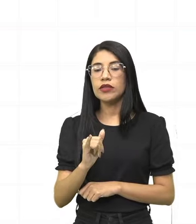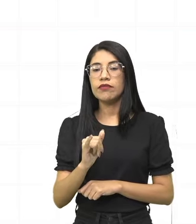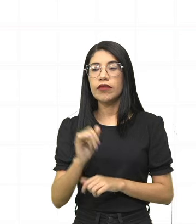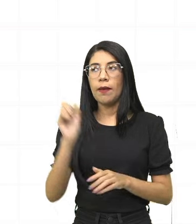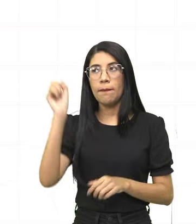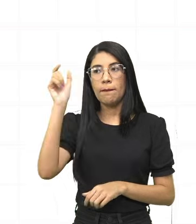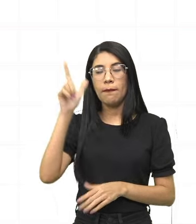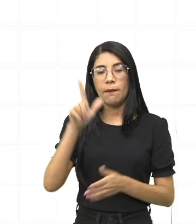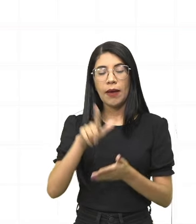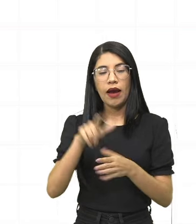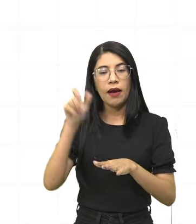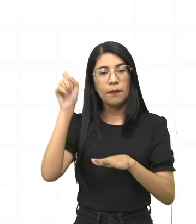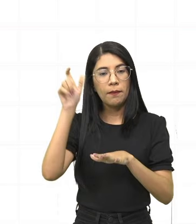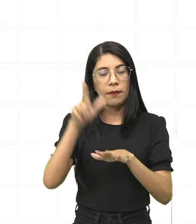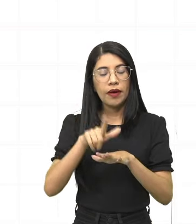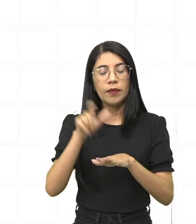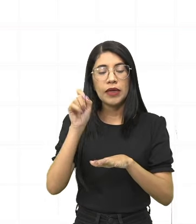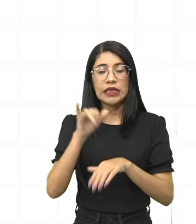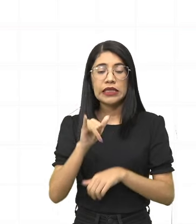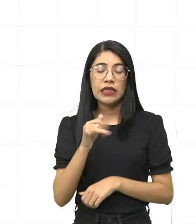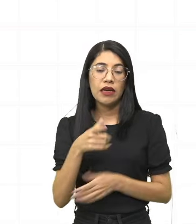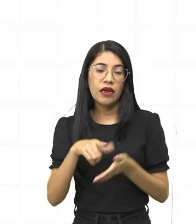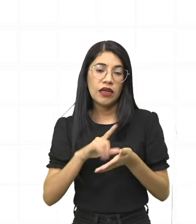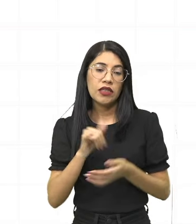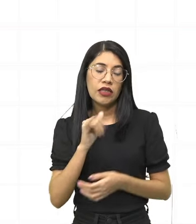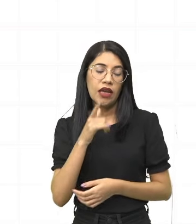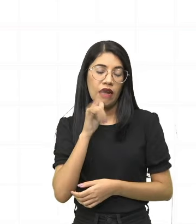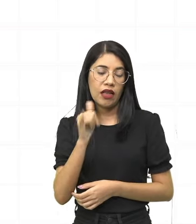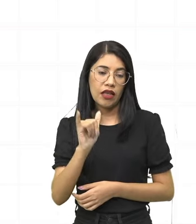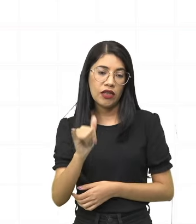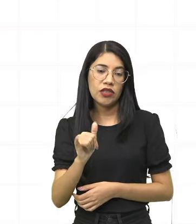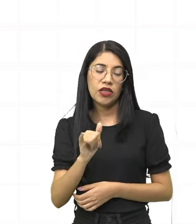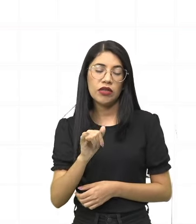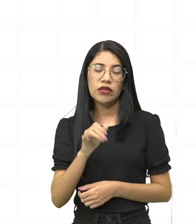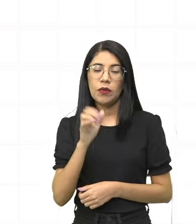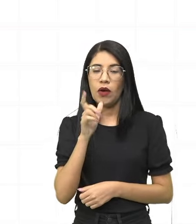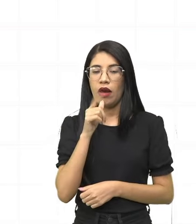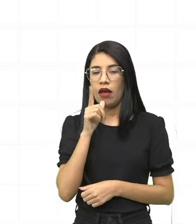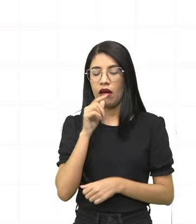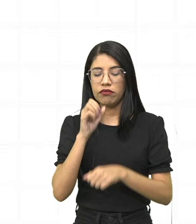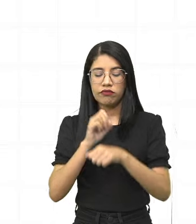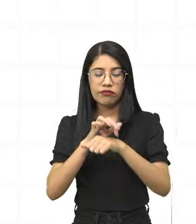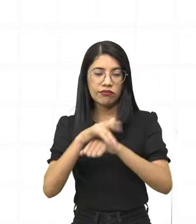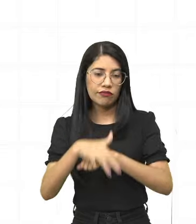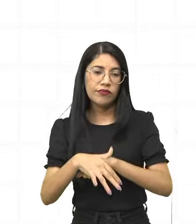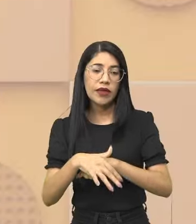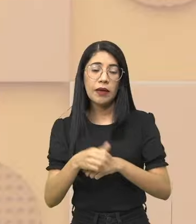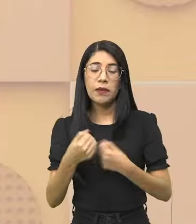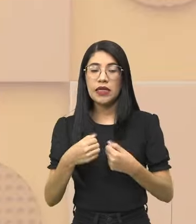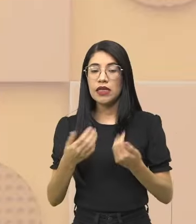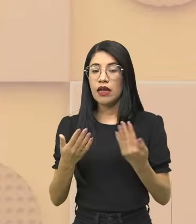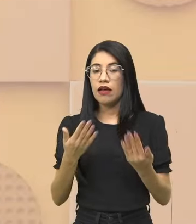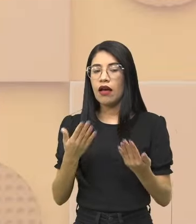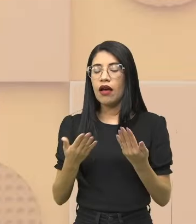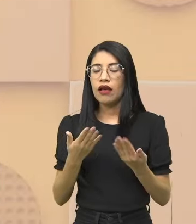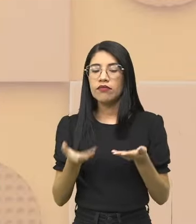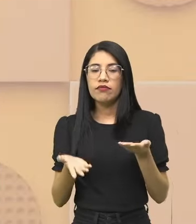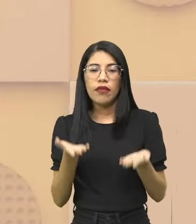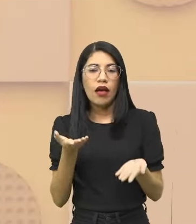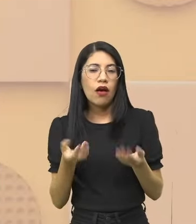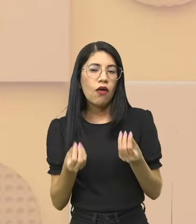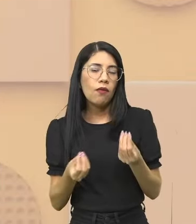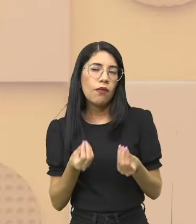fornecida. Se você tem ali a energia elétrica vindo de outras fontes, né? Aí você tem que balancear, né? O que vai ser